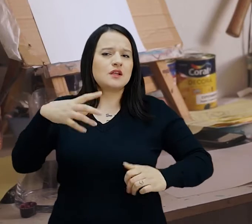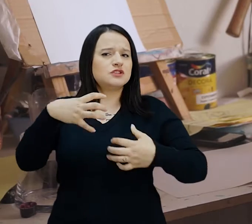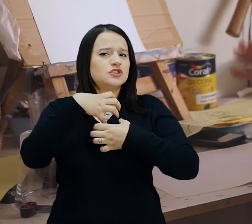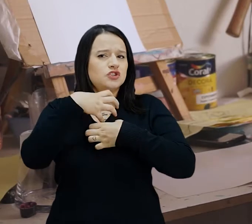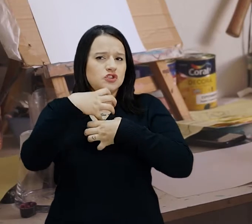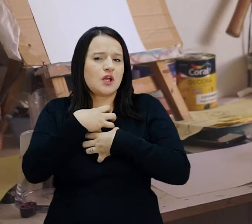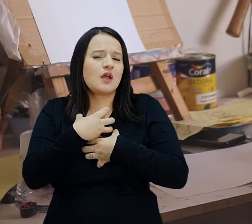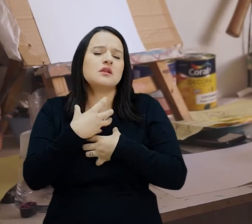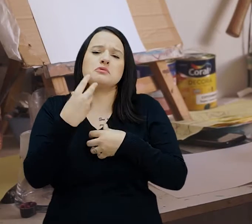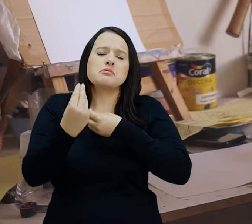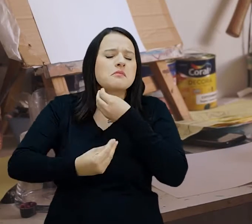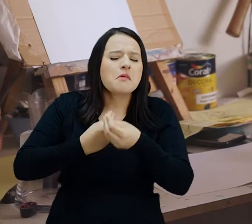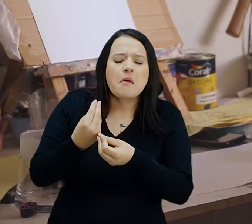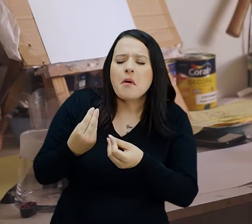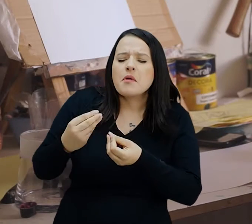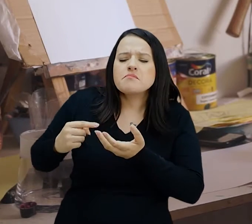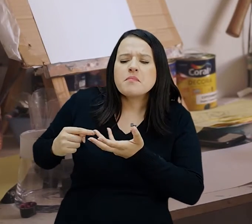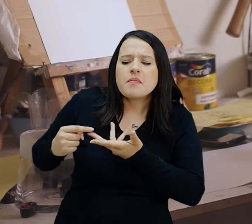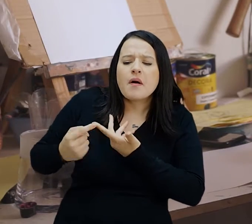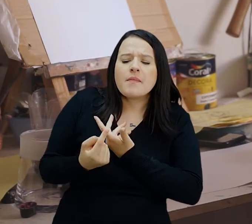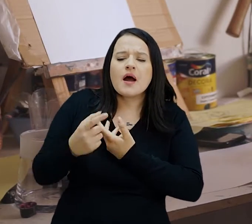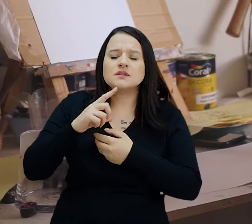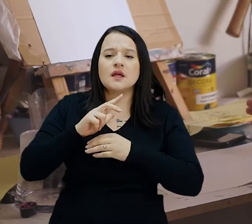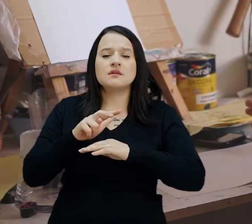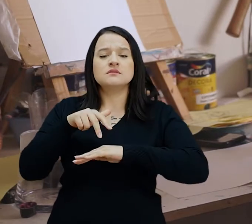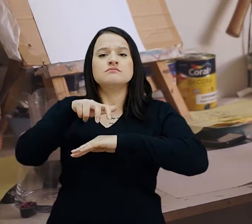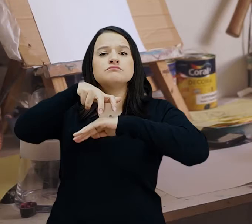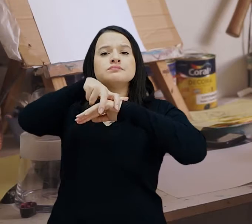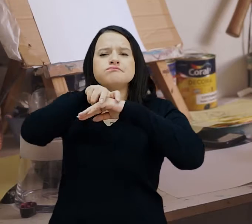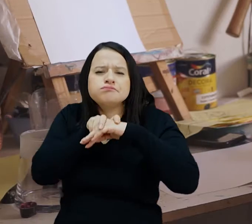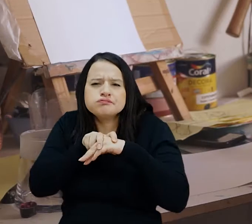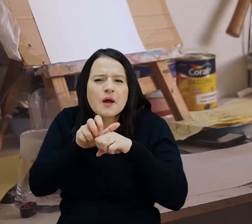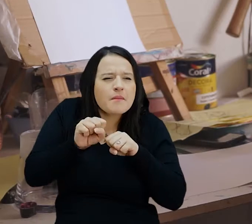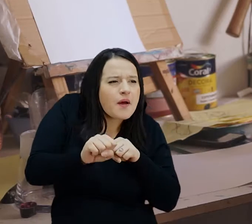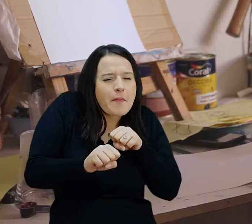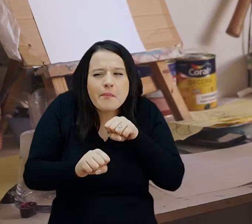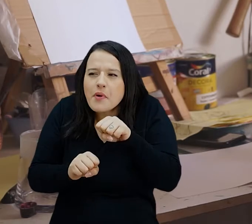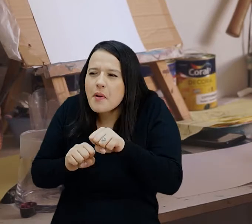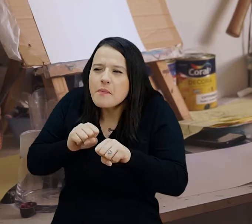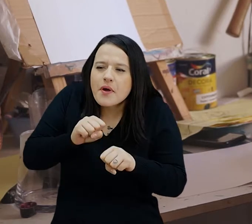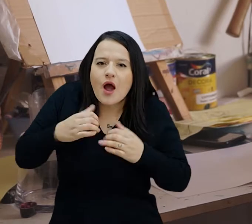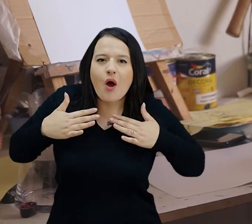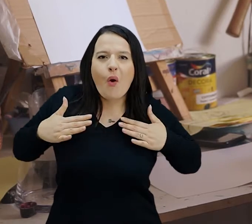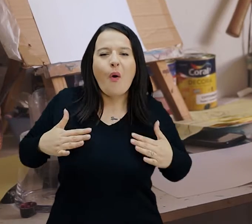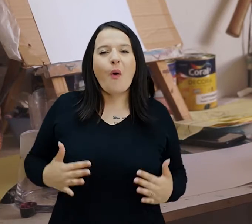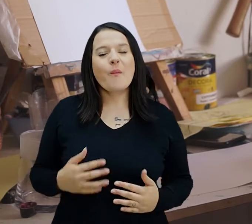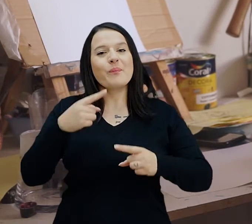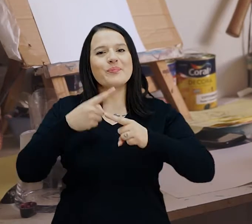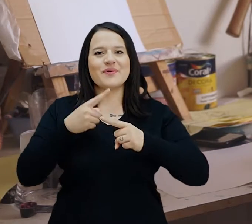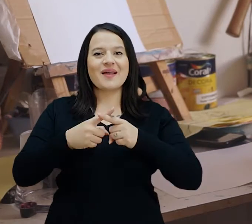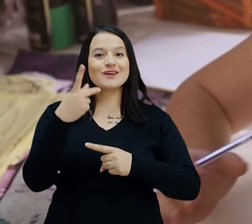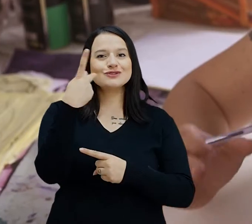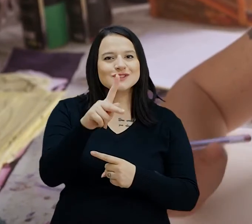anatomicamente, a forma do cachorro, como que é as posições que o cachorro fica, porque aí você vai